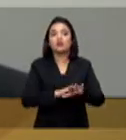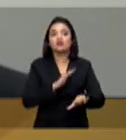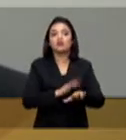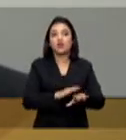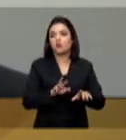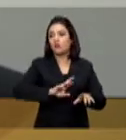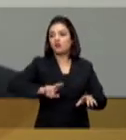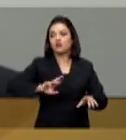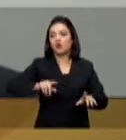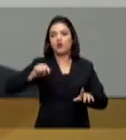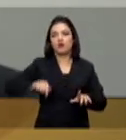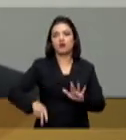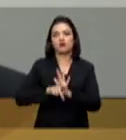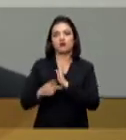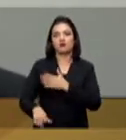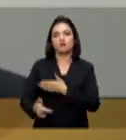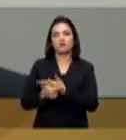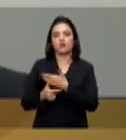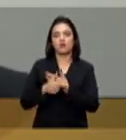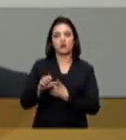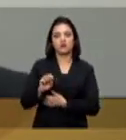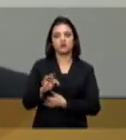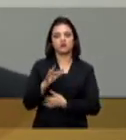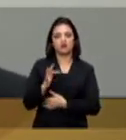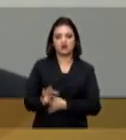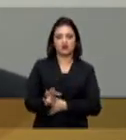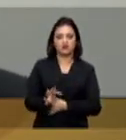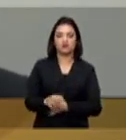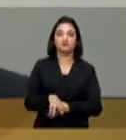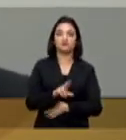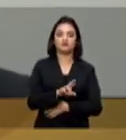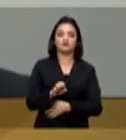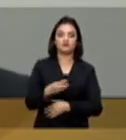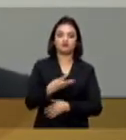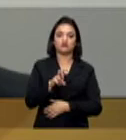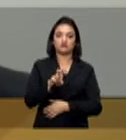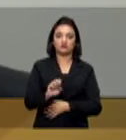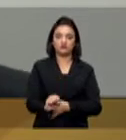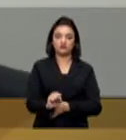recai sobre o transgressor da norma penal. Recurso extraordinário